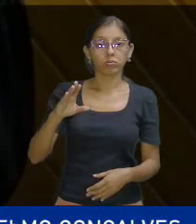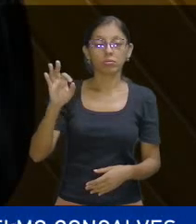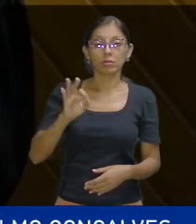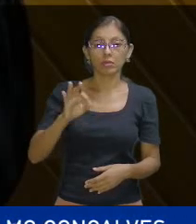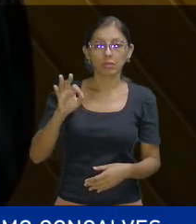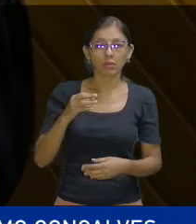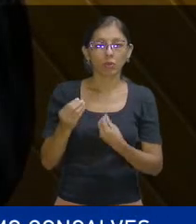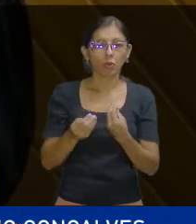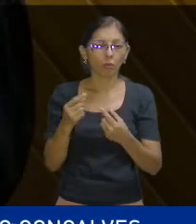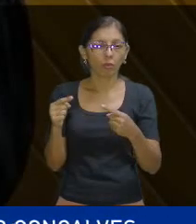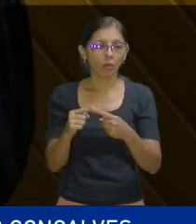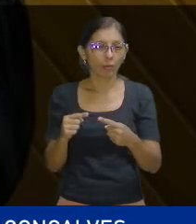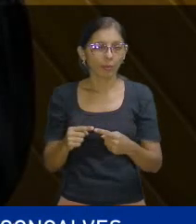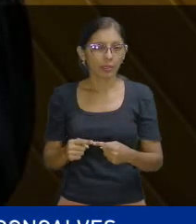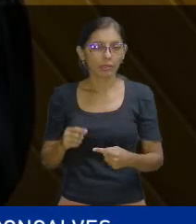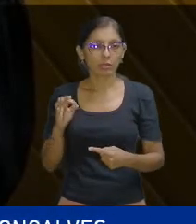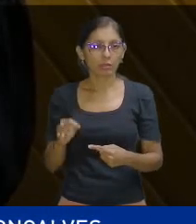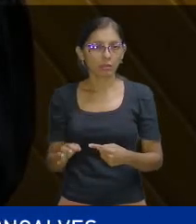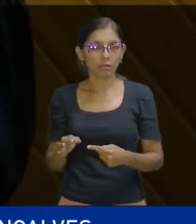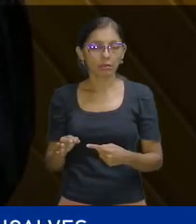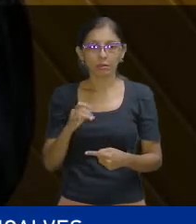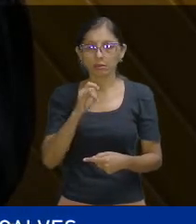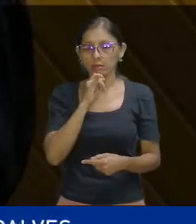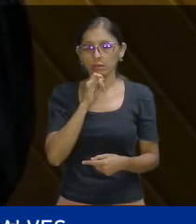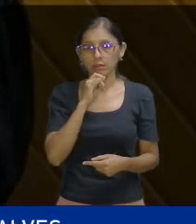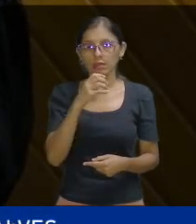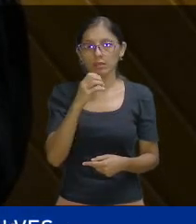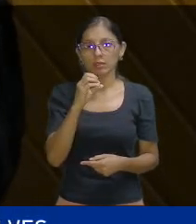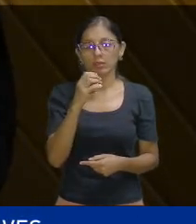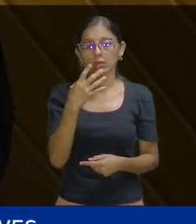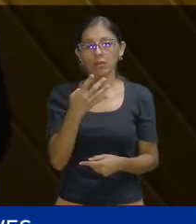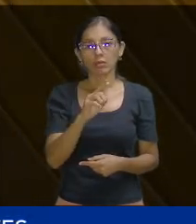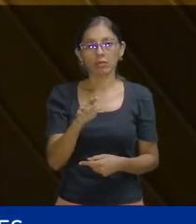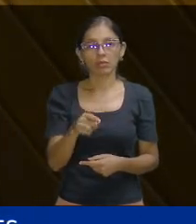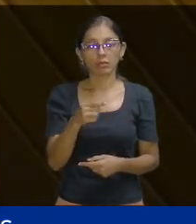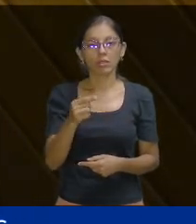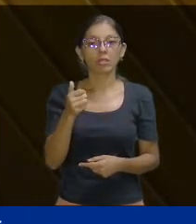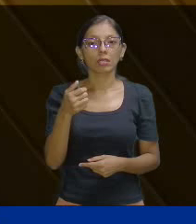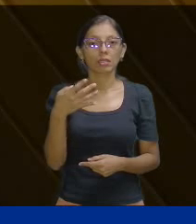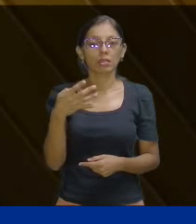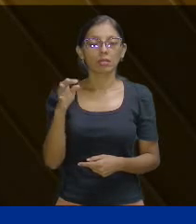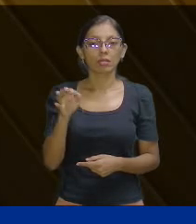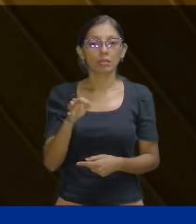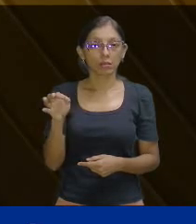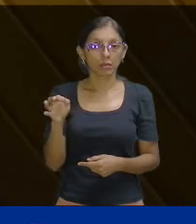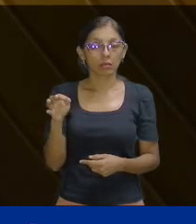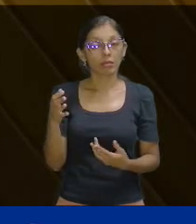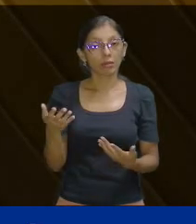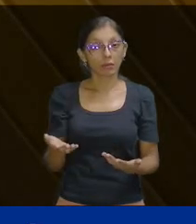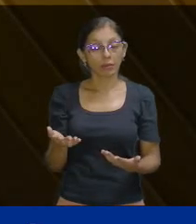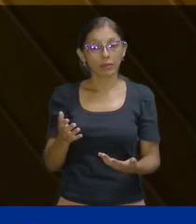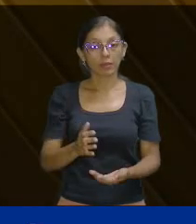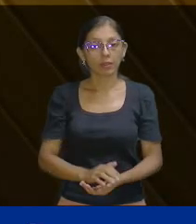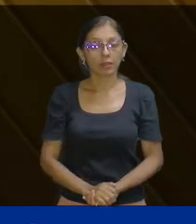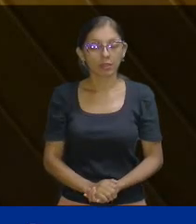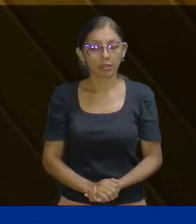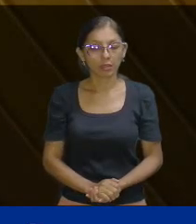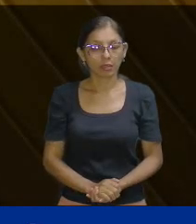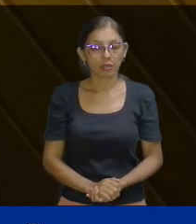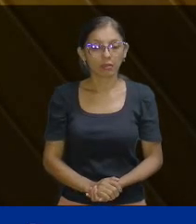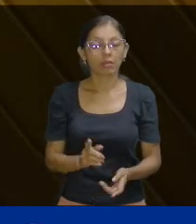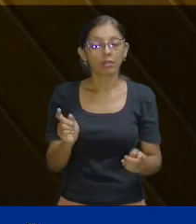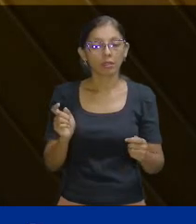percentual correspondente, 4,14%, é diminuto, conforme entendimento consolidado do TSE. Tal circunstância